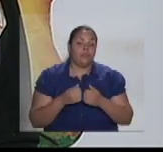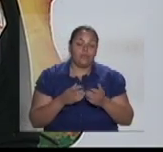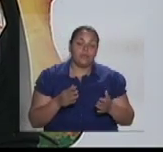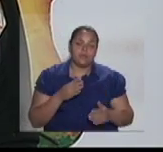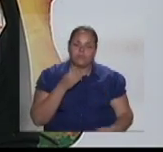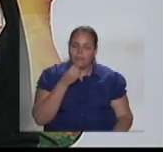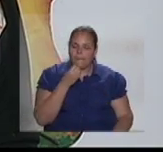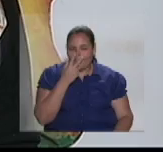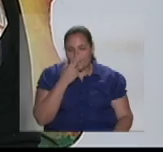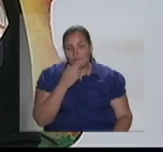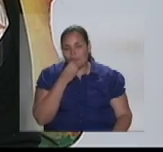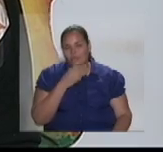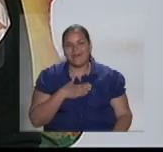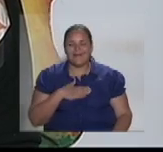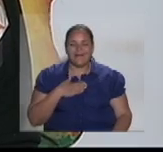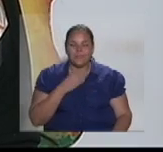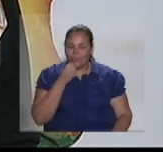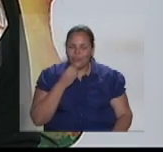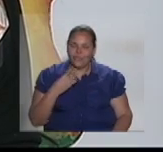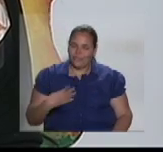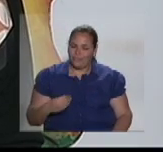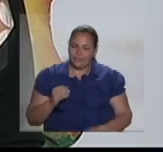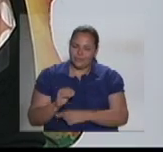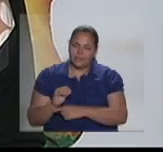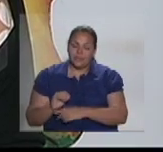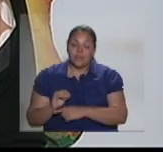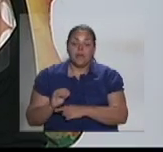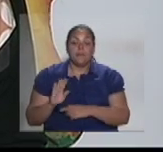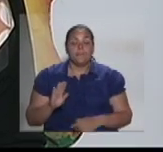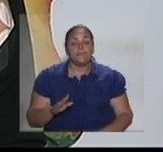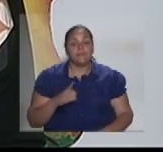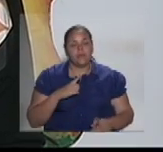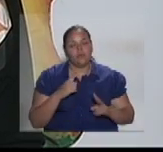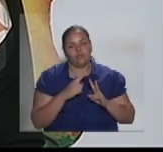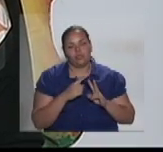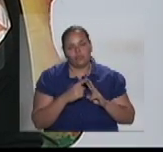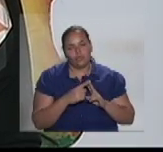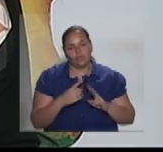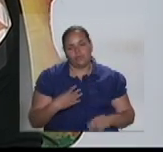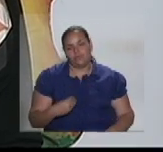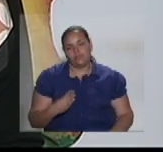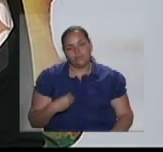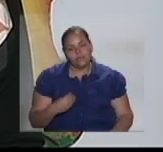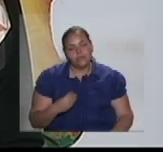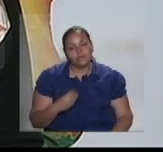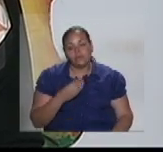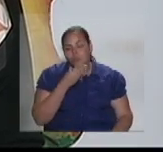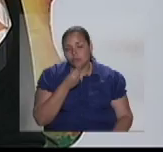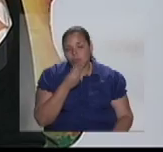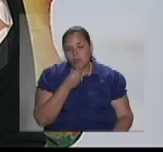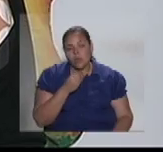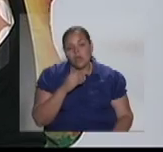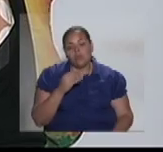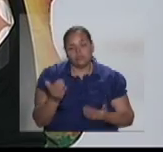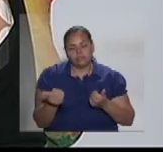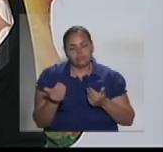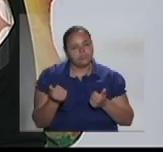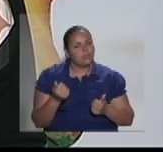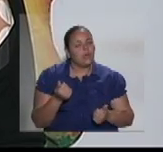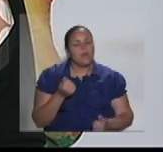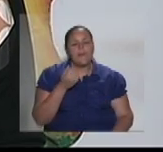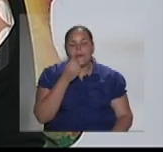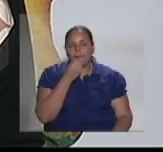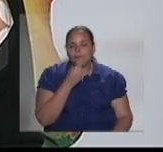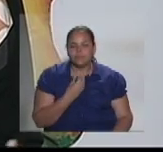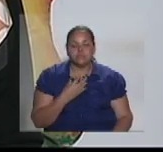no início, é muito prazeroso, né? Eu já falei em vários episódios aqui, eu tenho dois meninos, 2 adolescentes, e